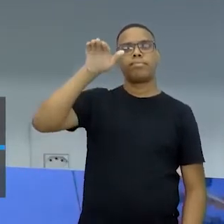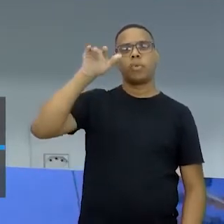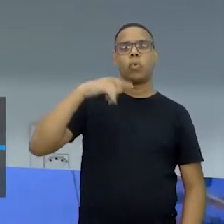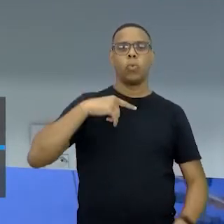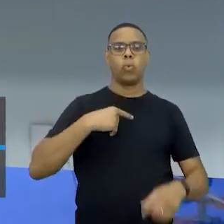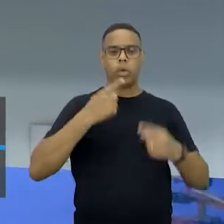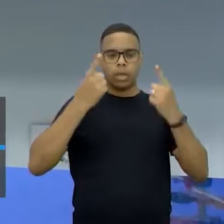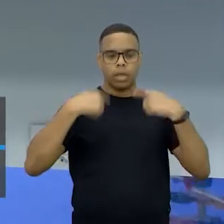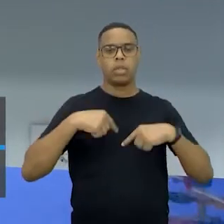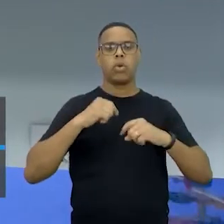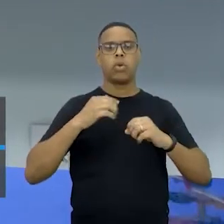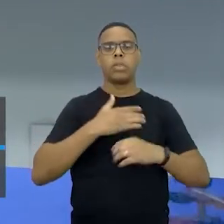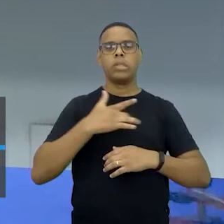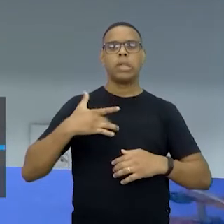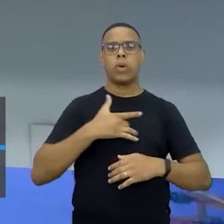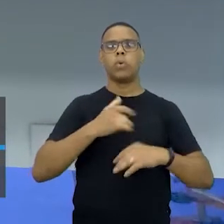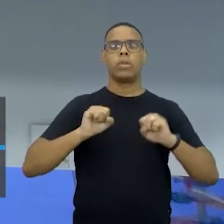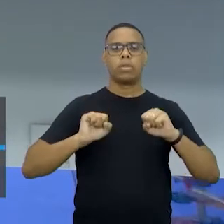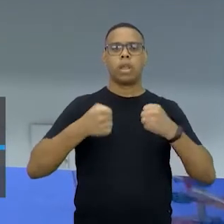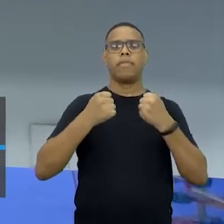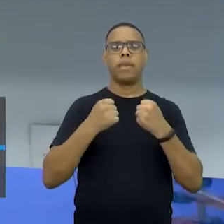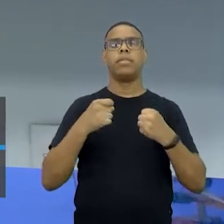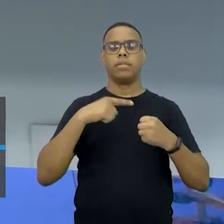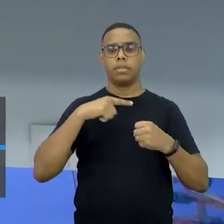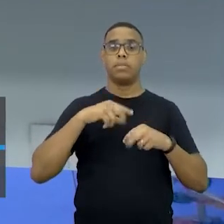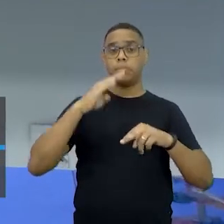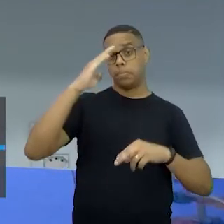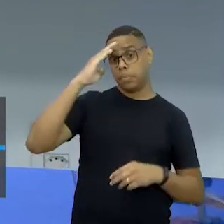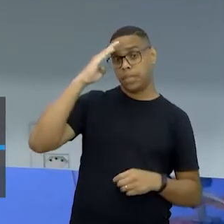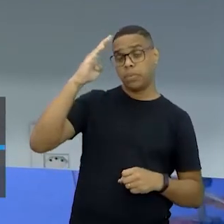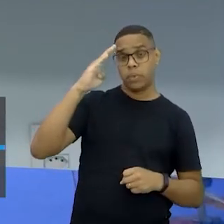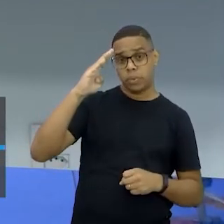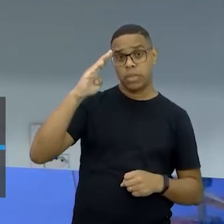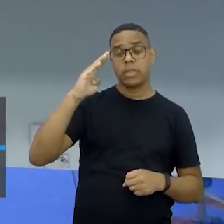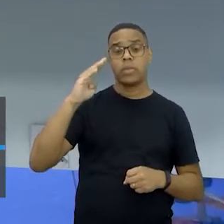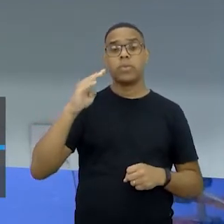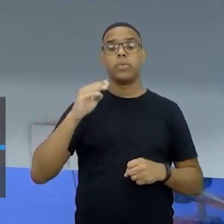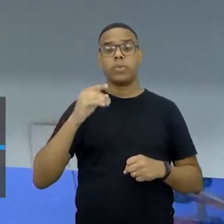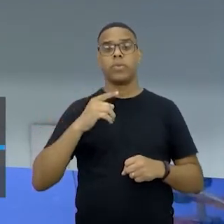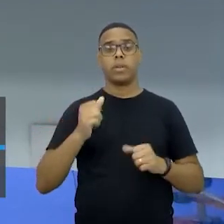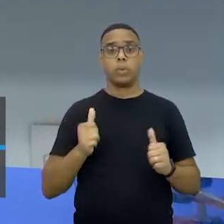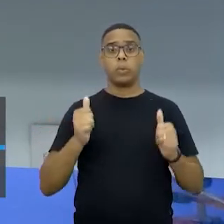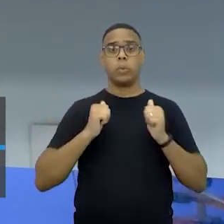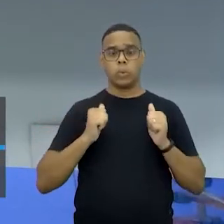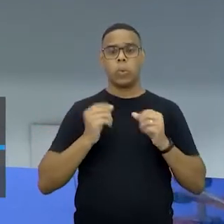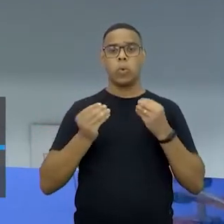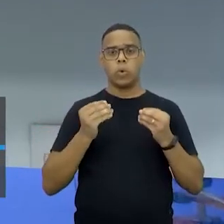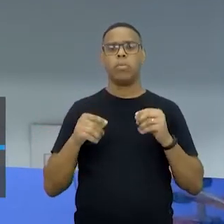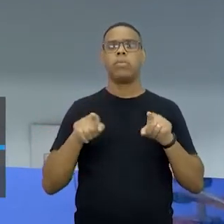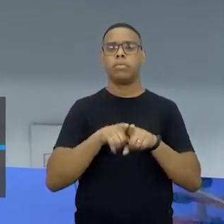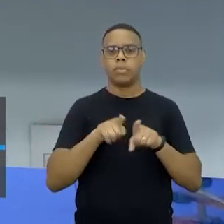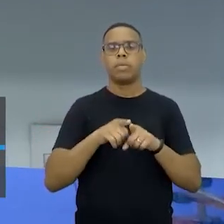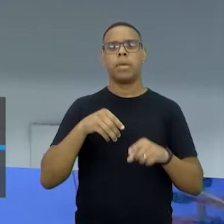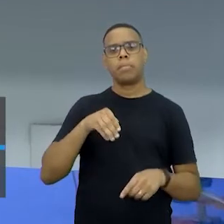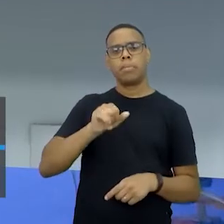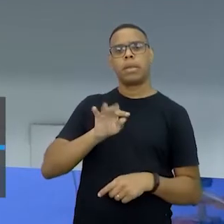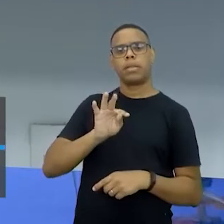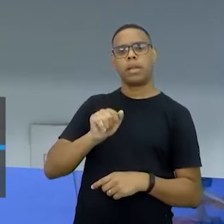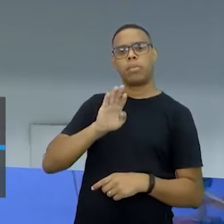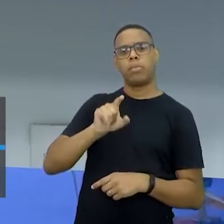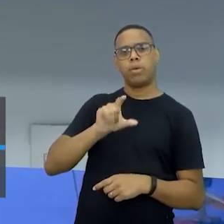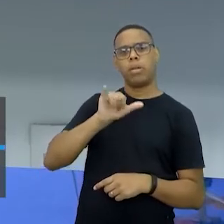apresentam uma maior defesa principalmente aí nas questões imunológica sair nas questões metabólicas